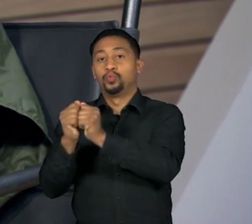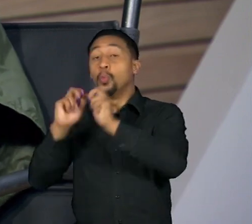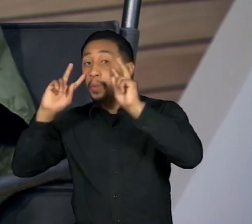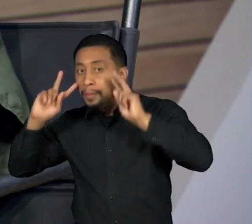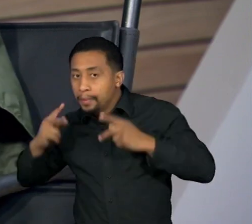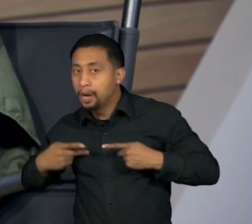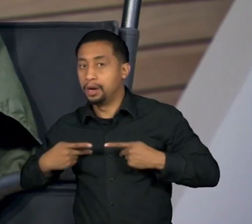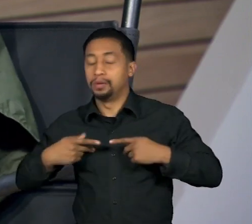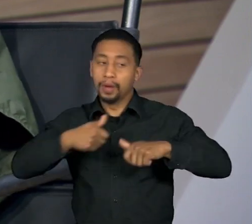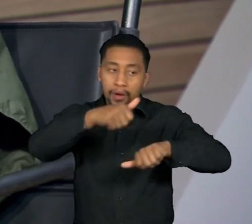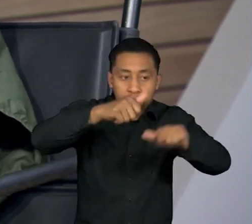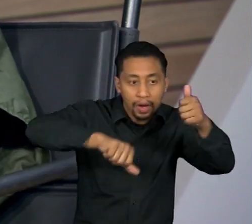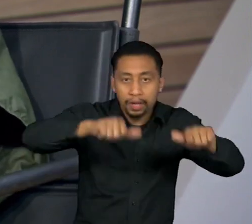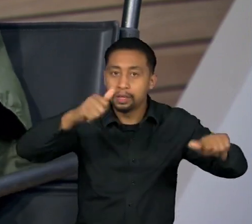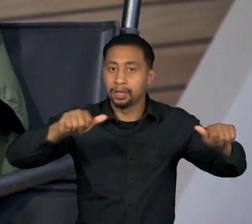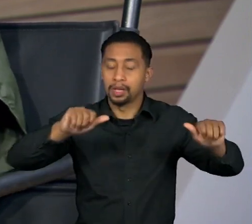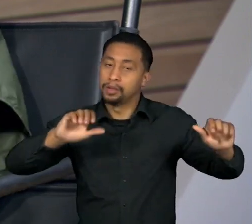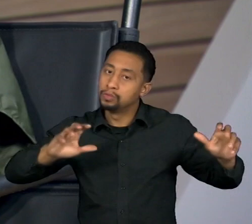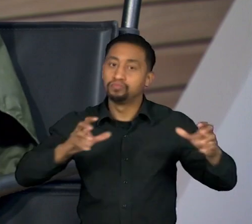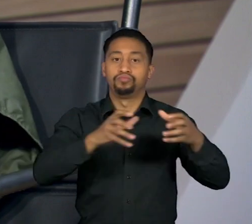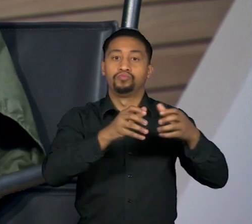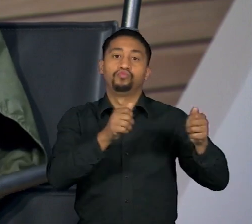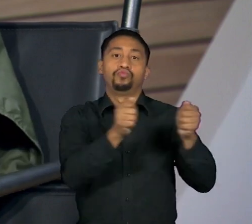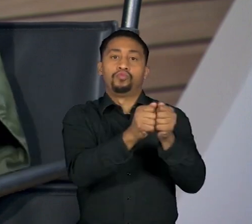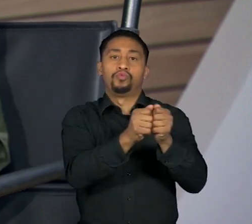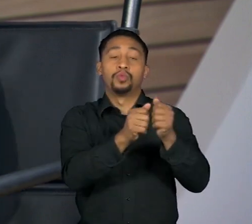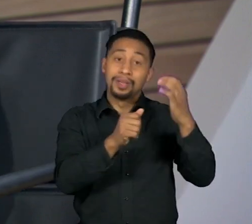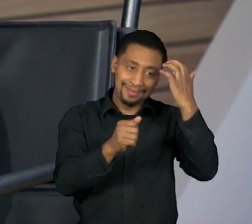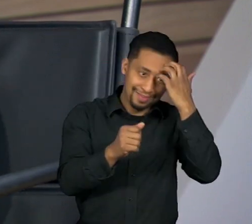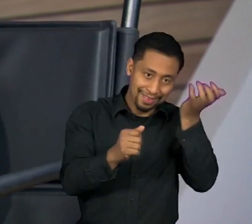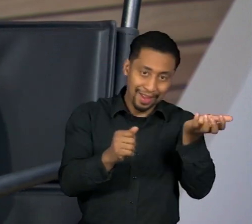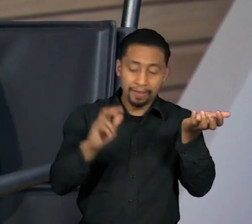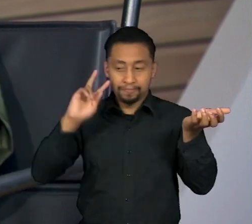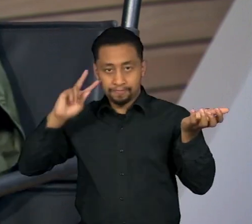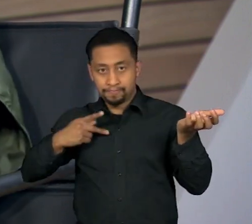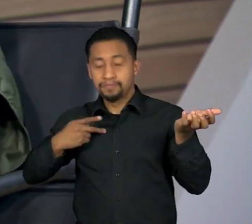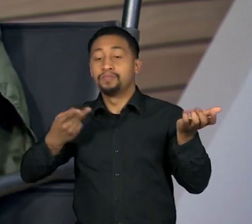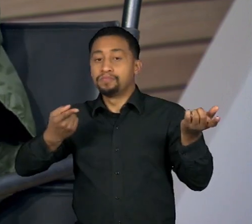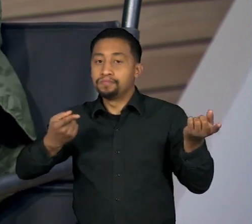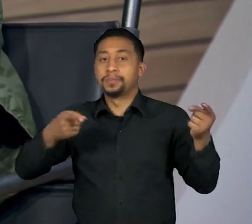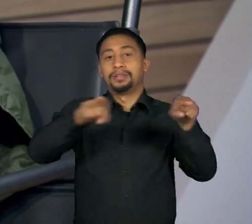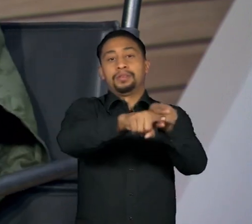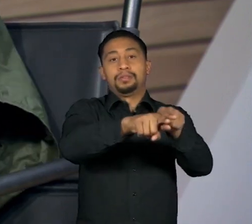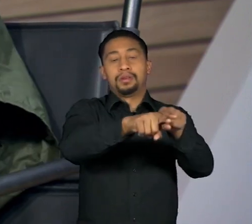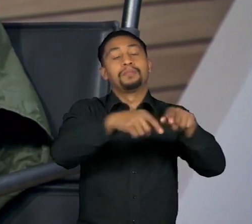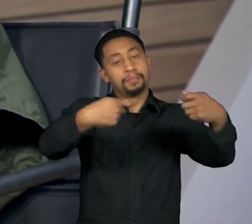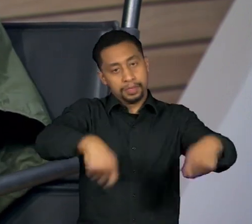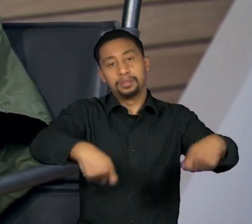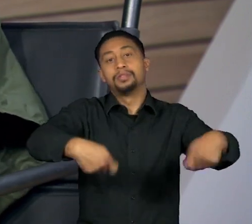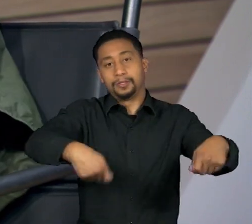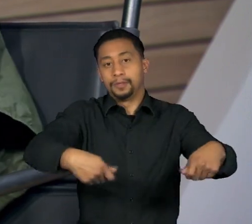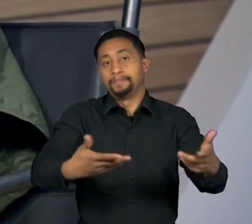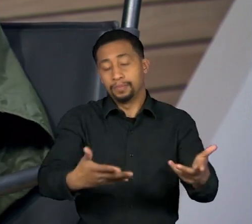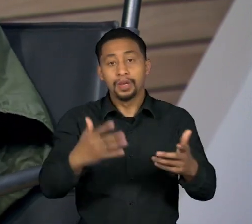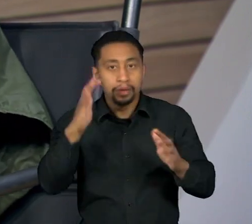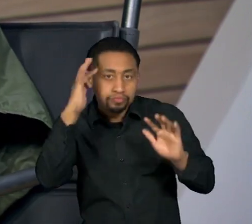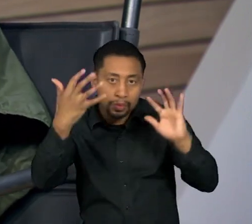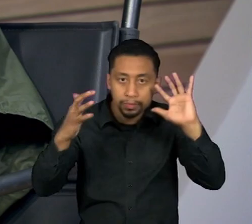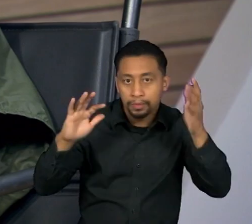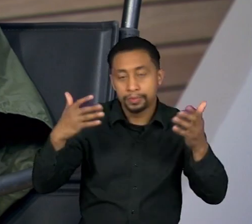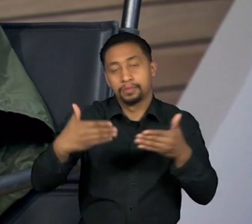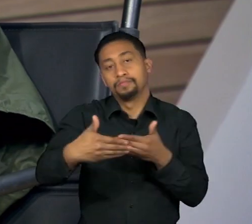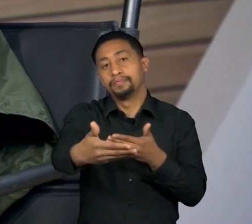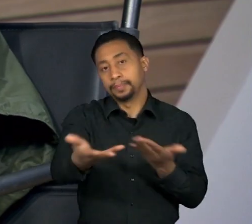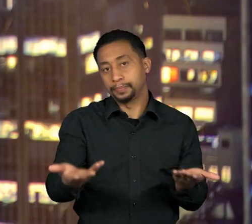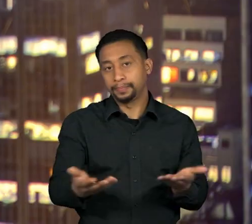checagem, é um processo coletivo, é uma parceria entre o especialista humano e essas soluções de tecnologia com inteligência